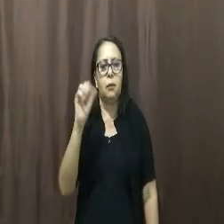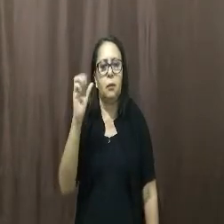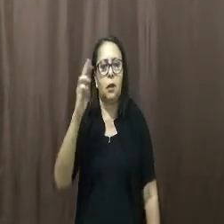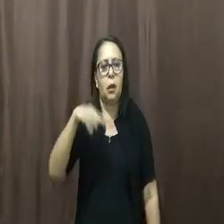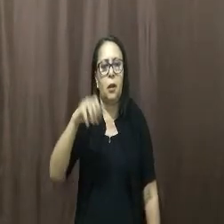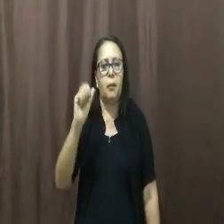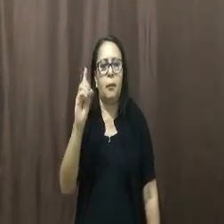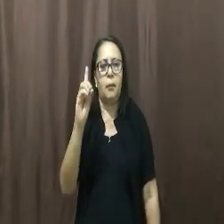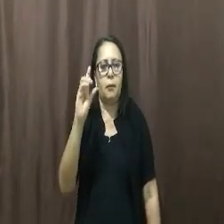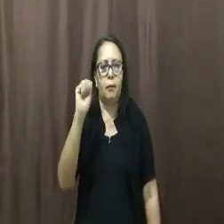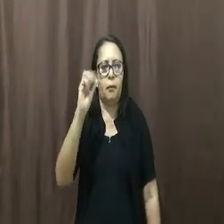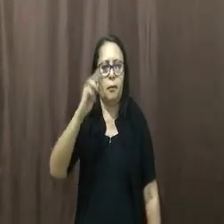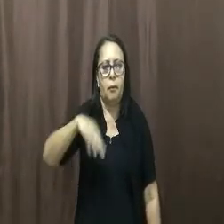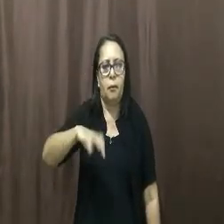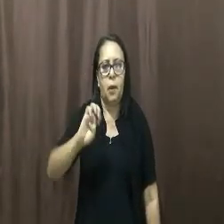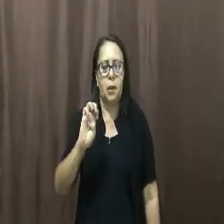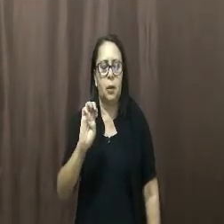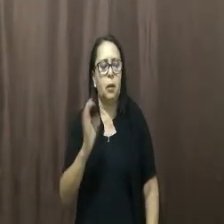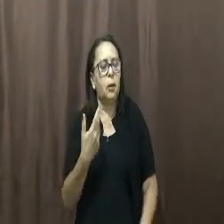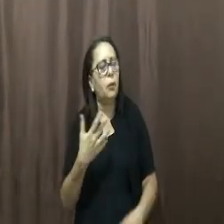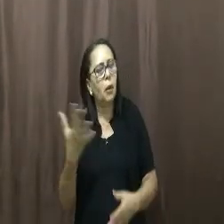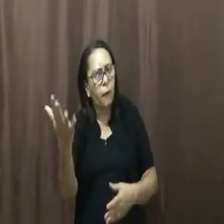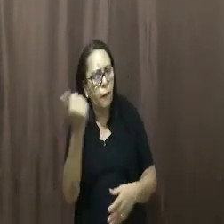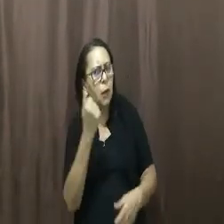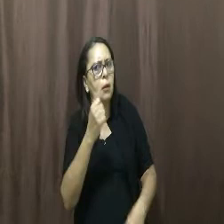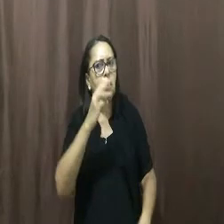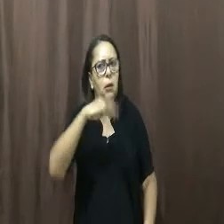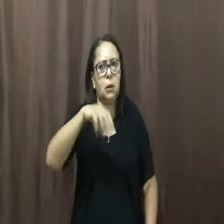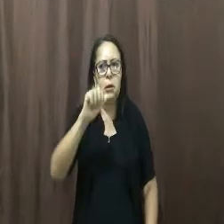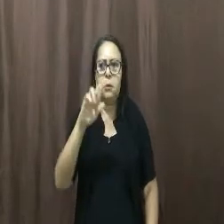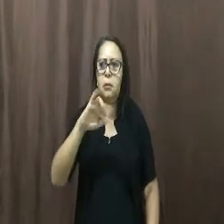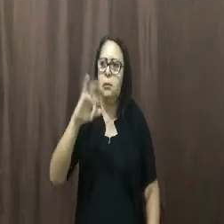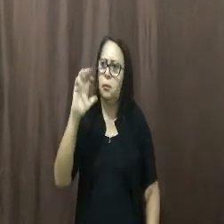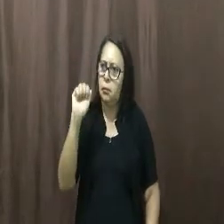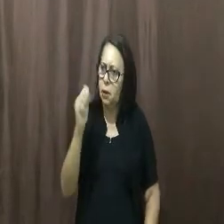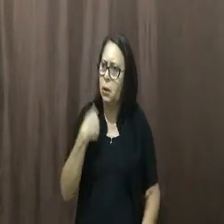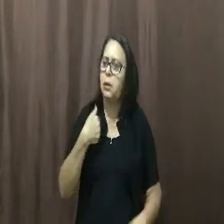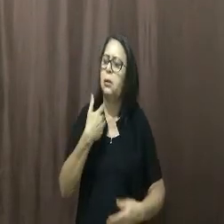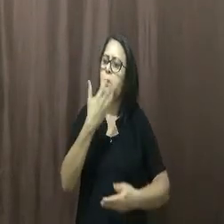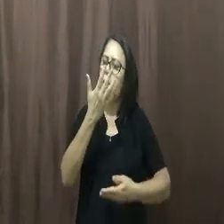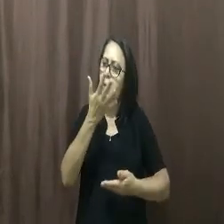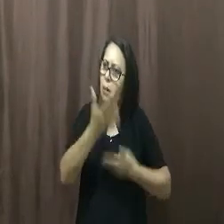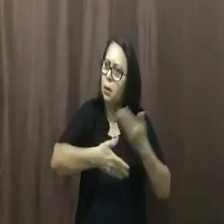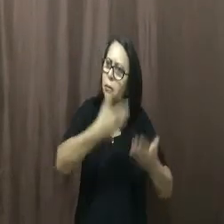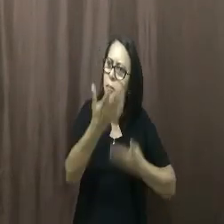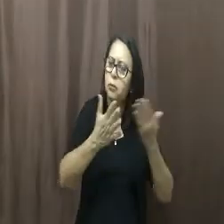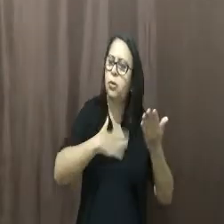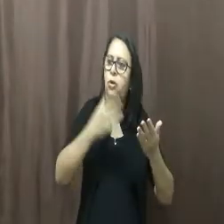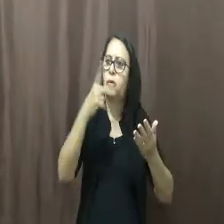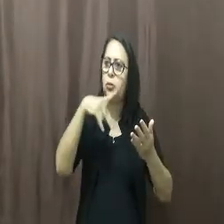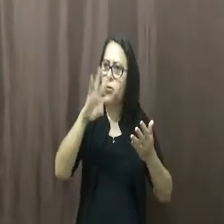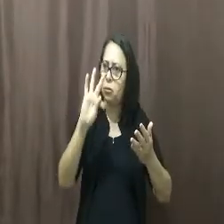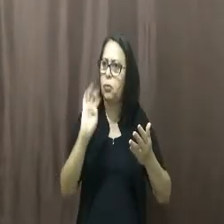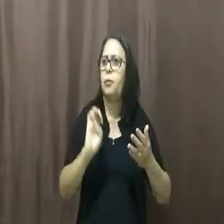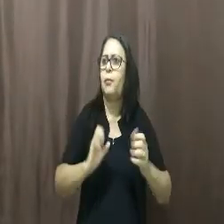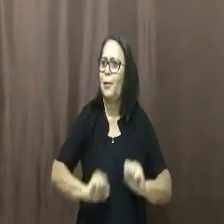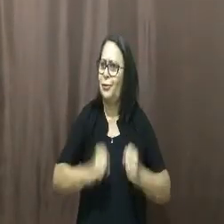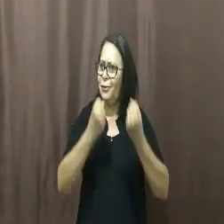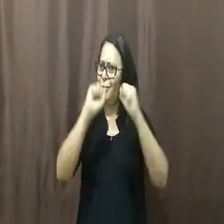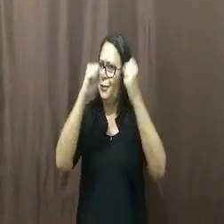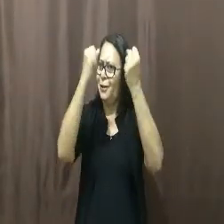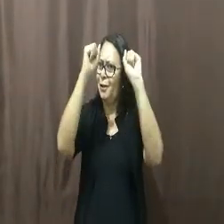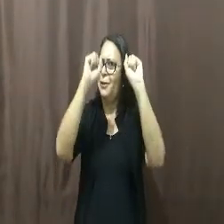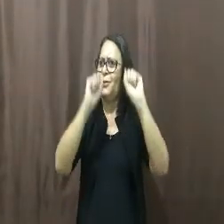da Madame. Ande, Maria, cuide do meu pet. Ele deve estar muito estressado nessa